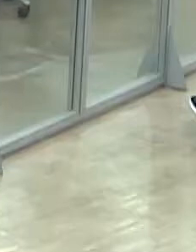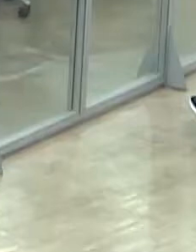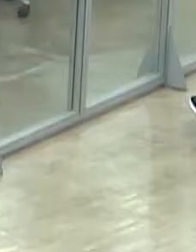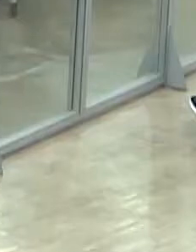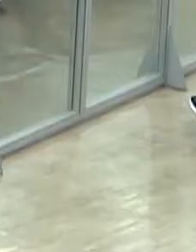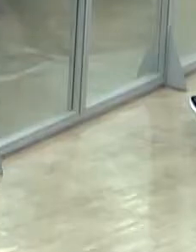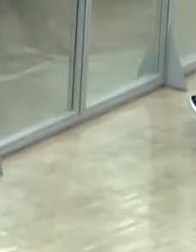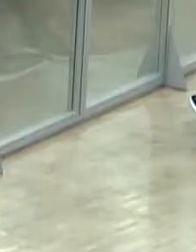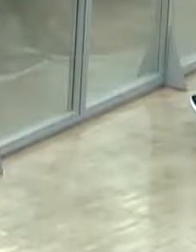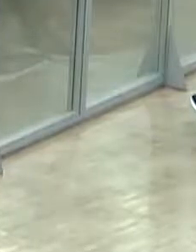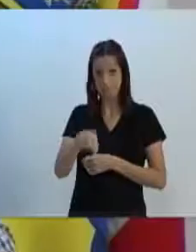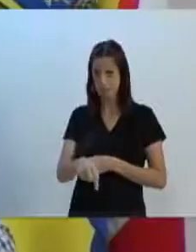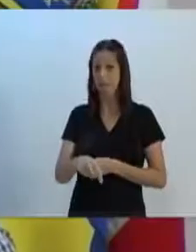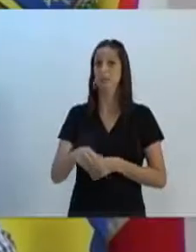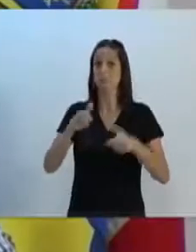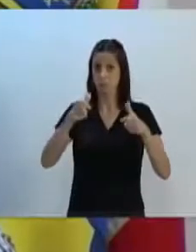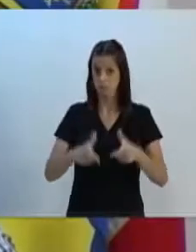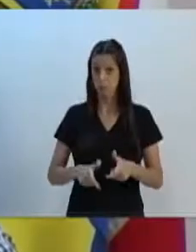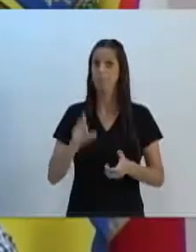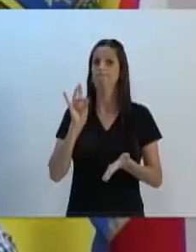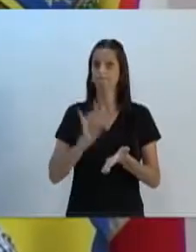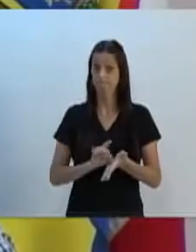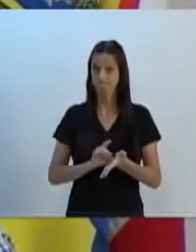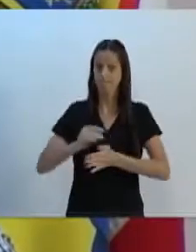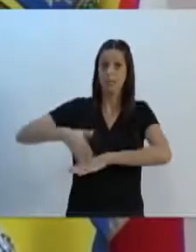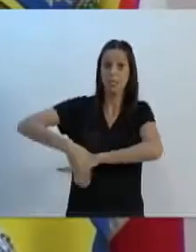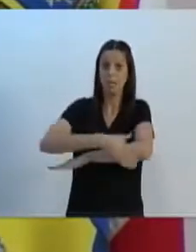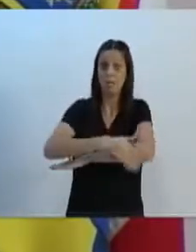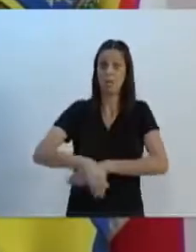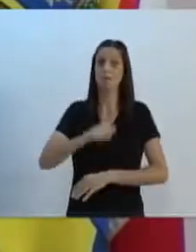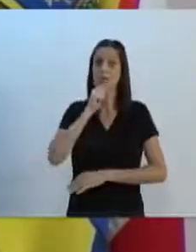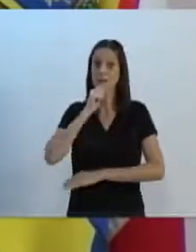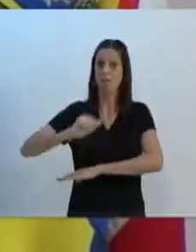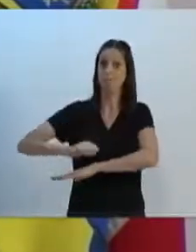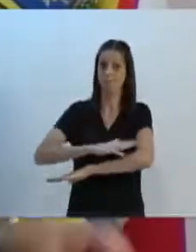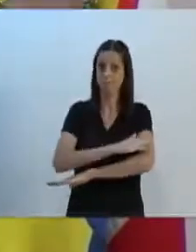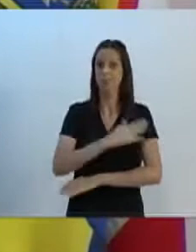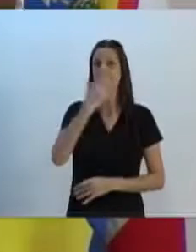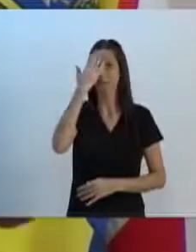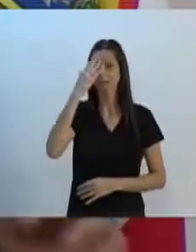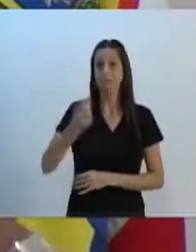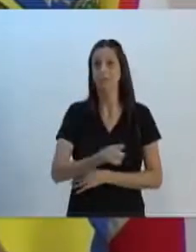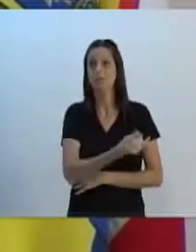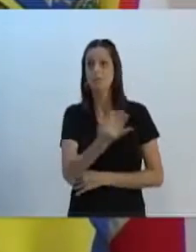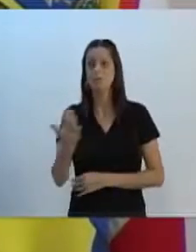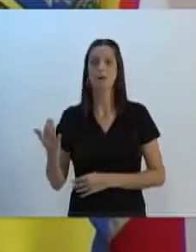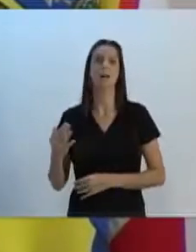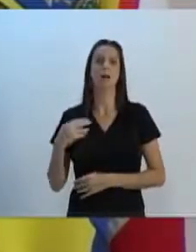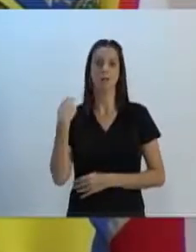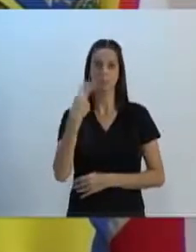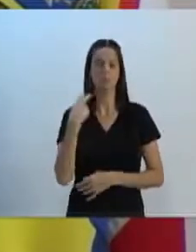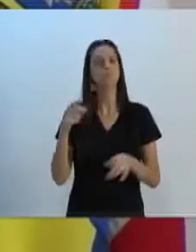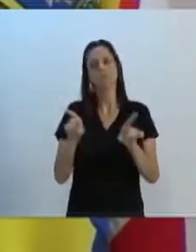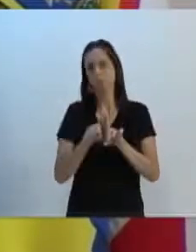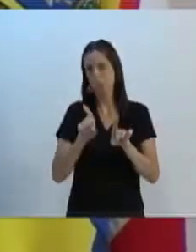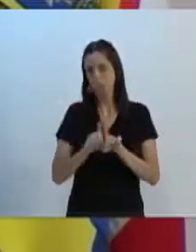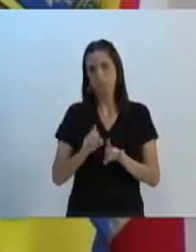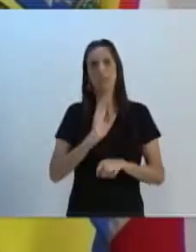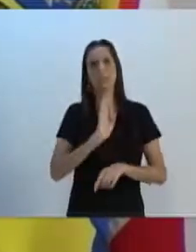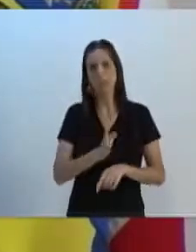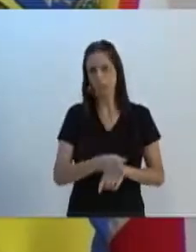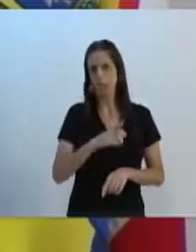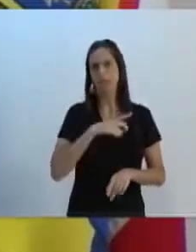e na abertura dos trabalhos de intendente da vila itoupava leandro índio da silva espaço da tribuna livre